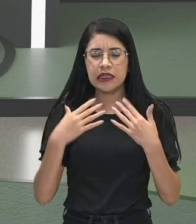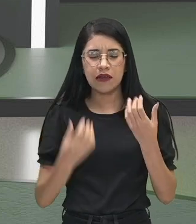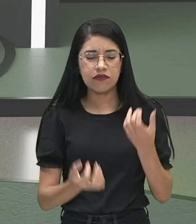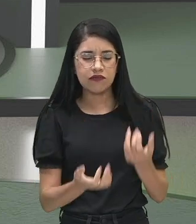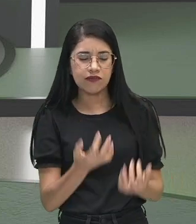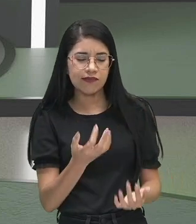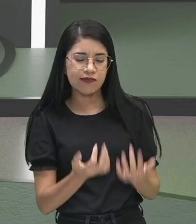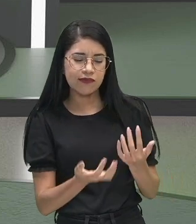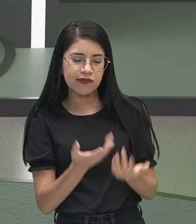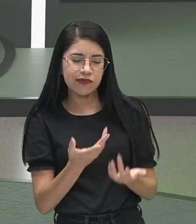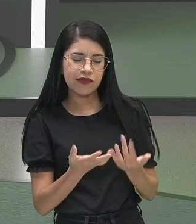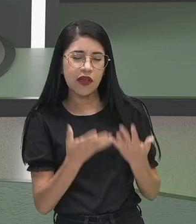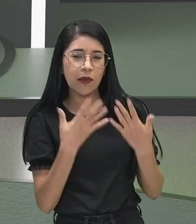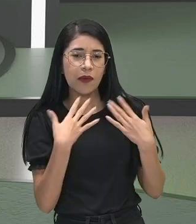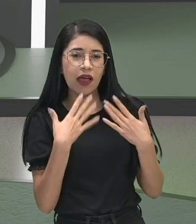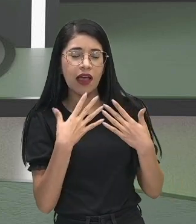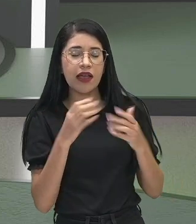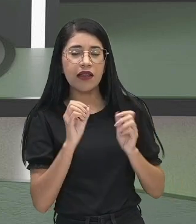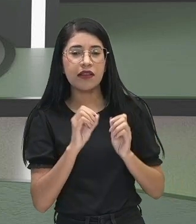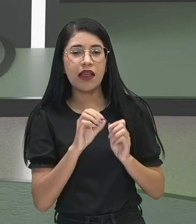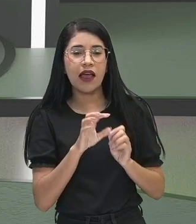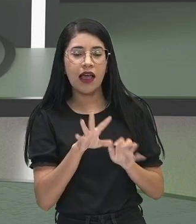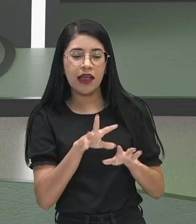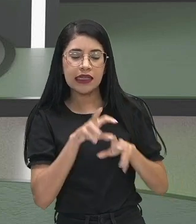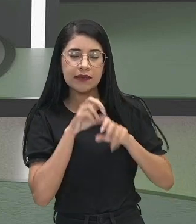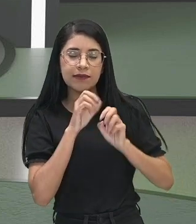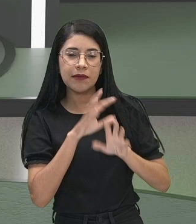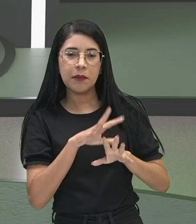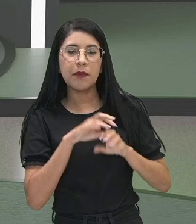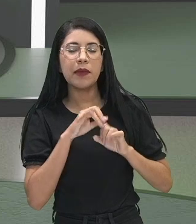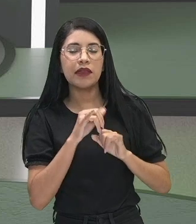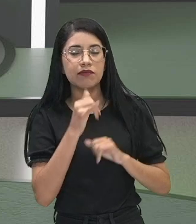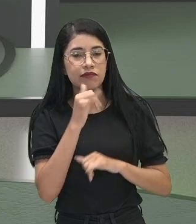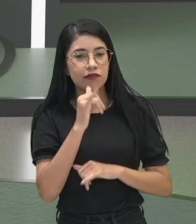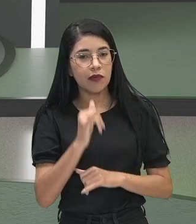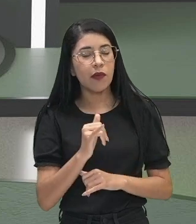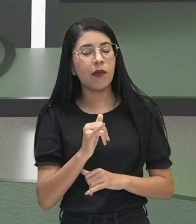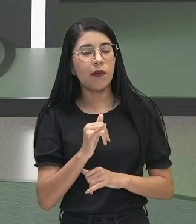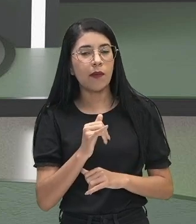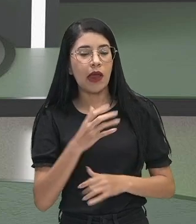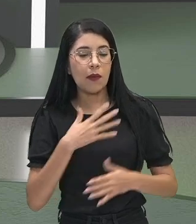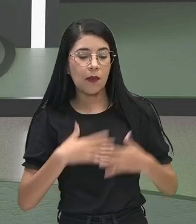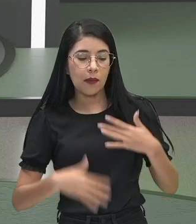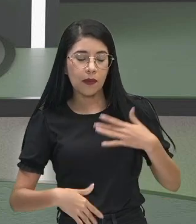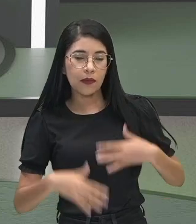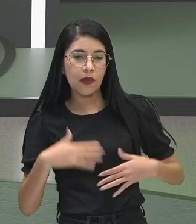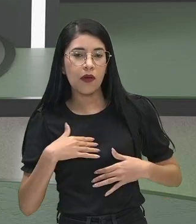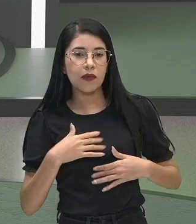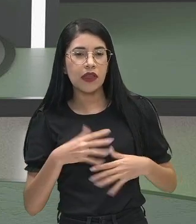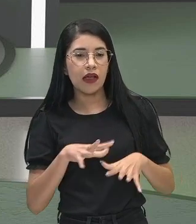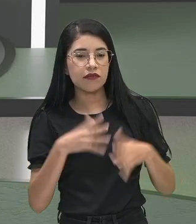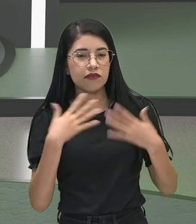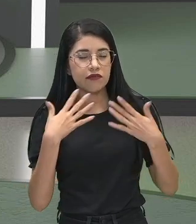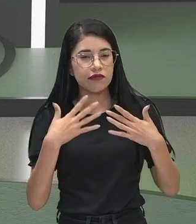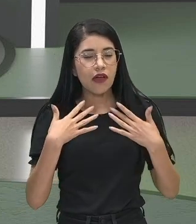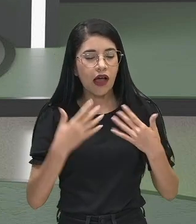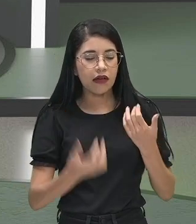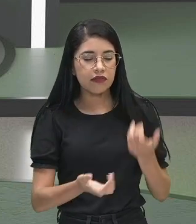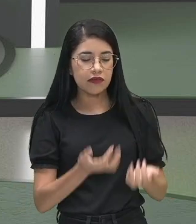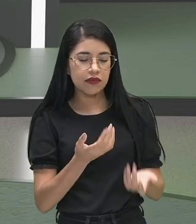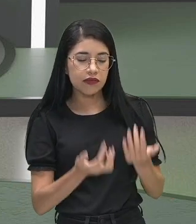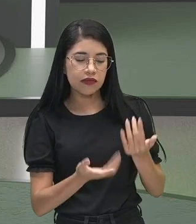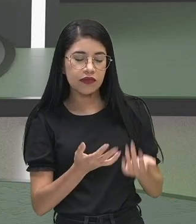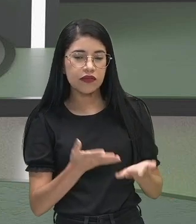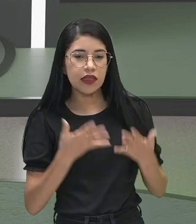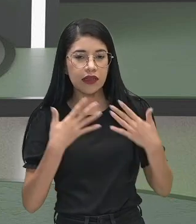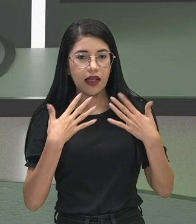foguinho, você está recebendo essa energia, né, para o seu corpo, ele está aquecendo, então você está recebendo essa